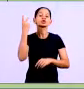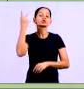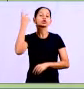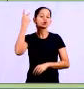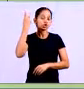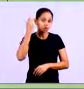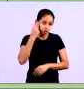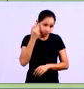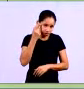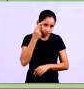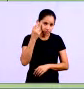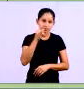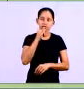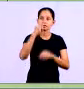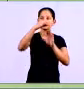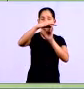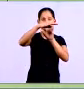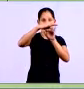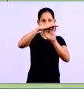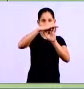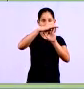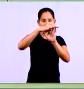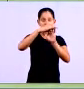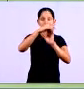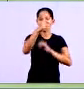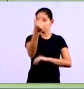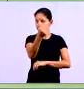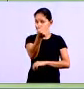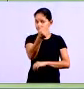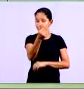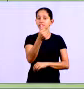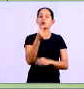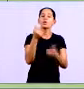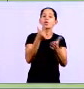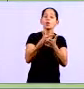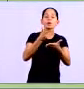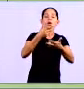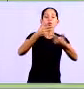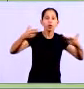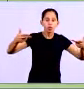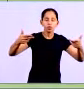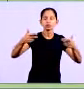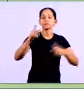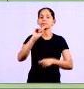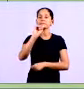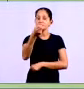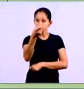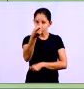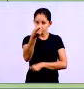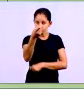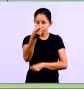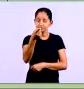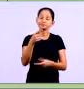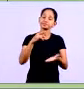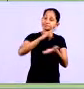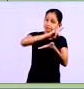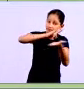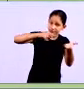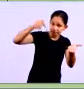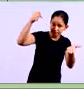Vamos trabalhar aqui. Se eu compro uma mercadoria no valor de R$1.000, lá na nota